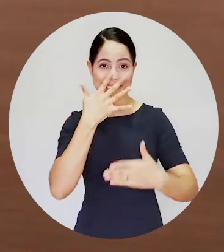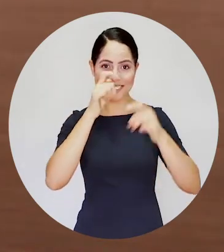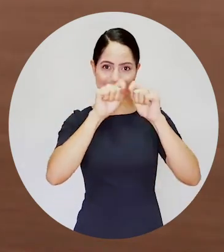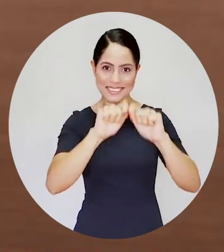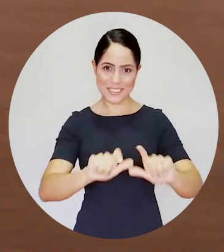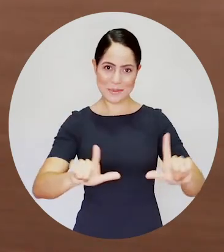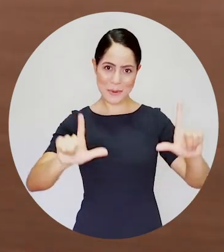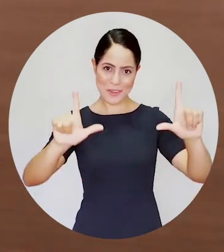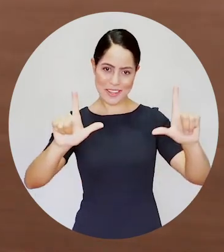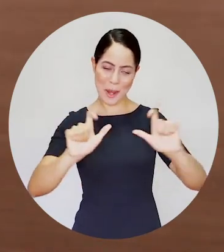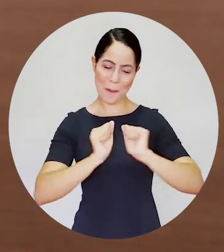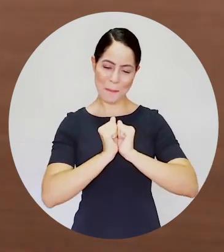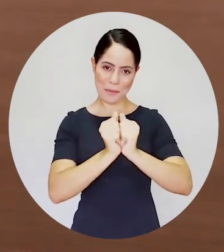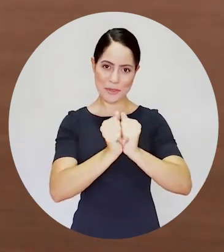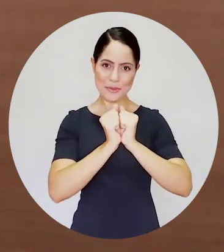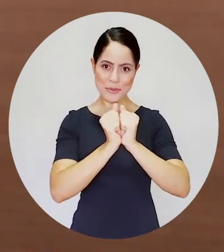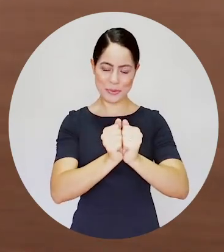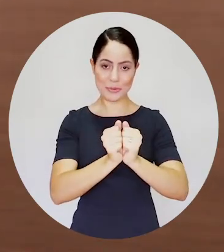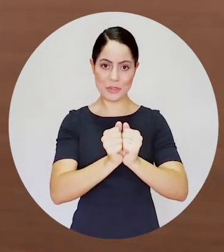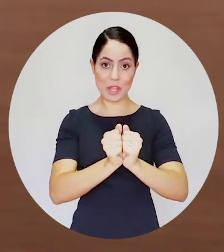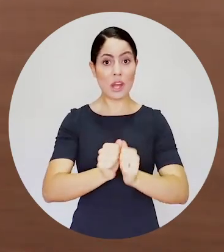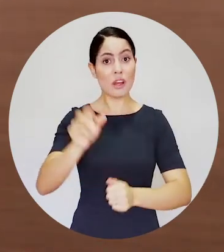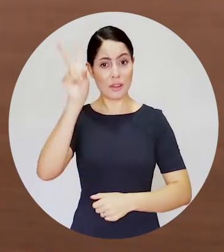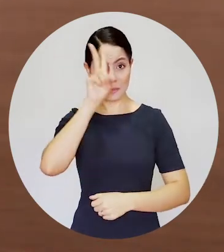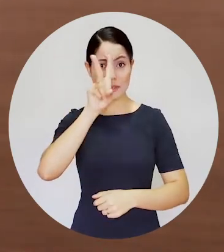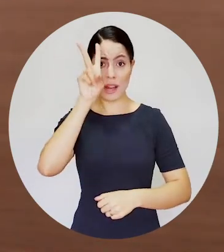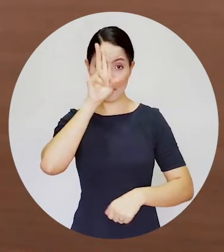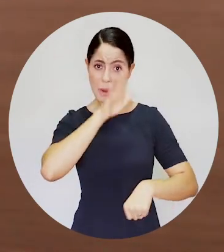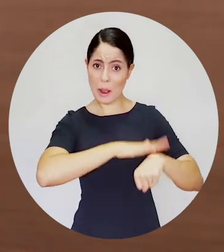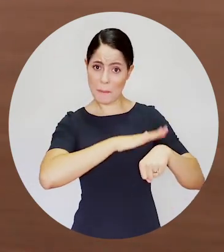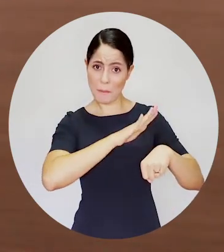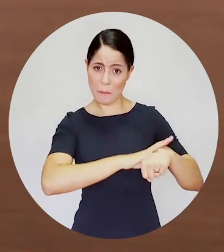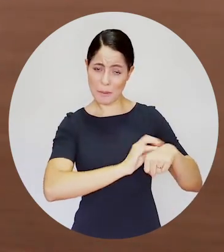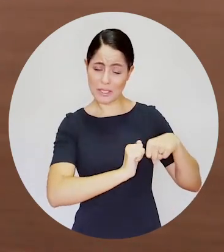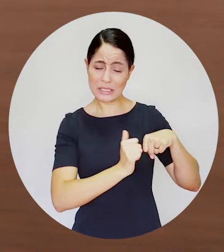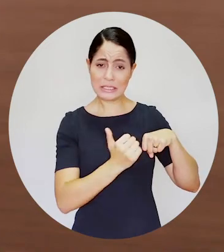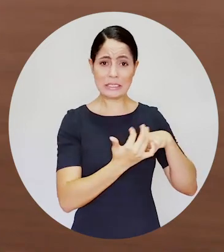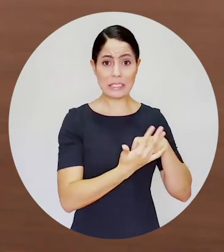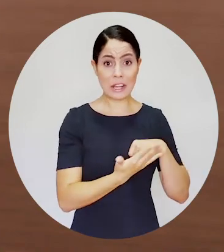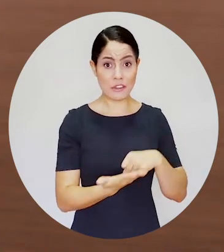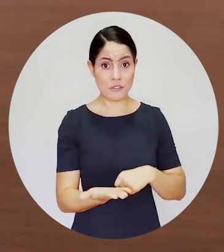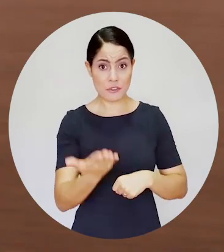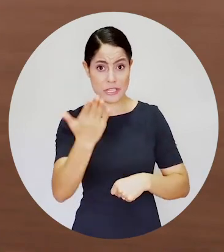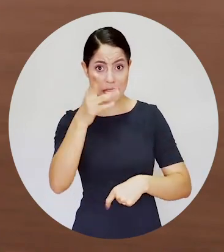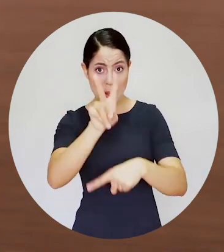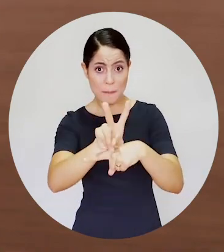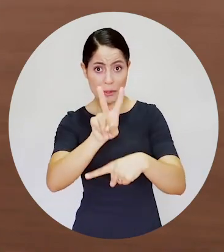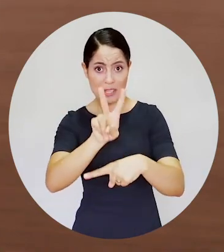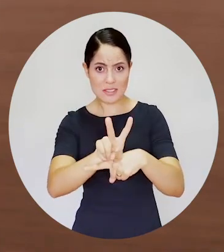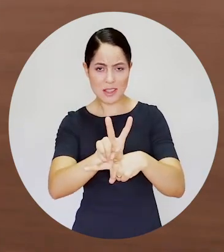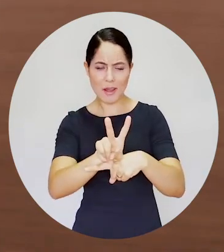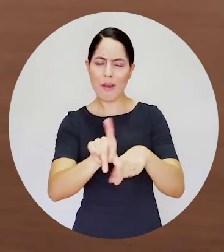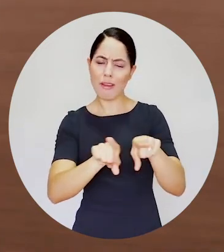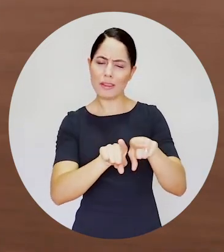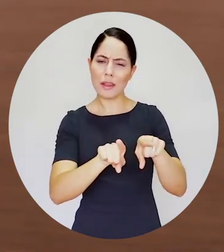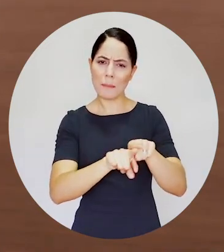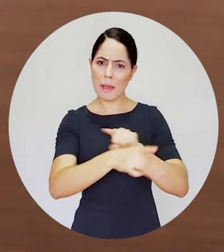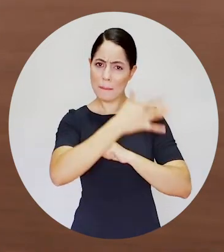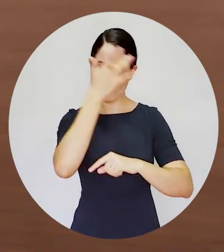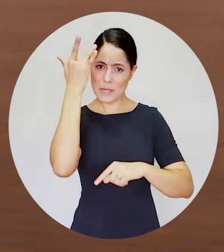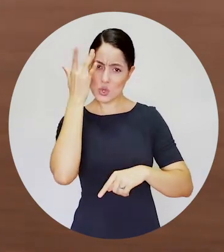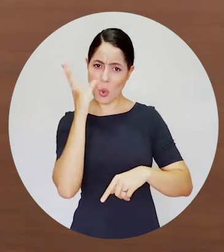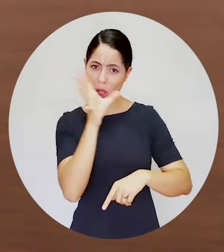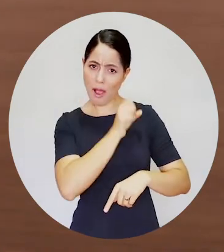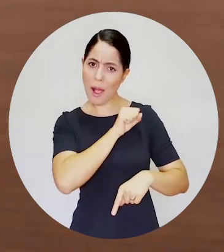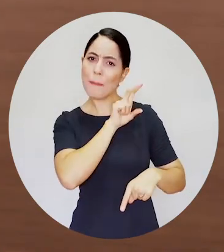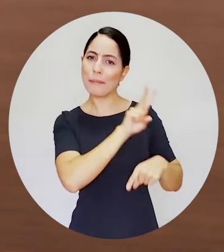assistir conosco este programa. Vale lembrar que estamos passando por um momento em que você precisa cuidar de si e também